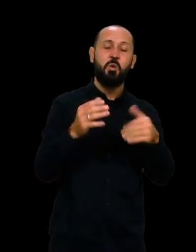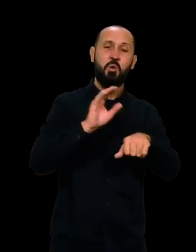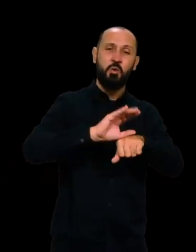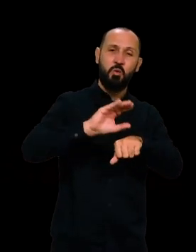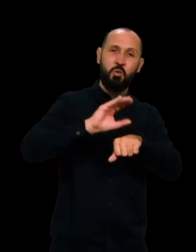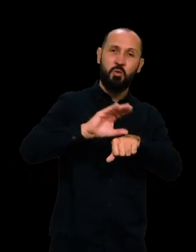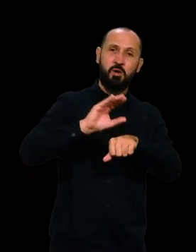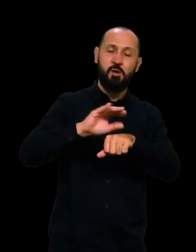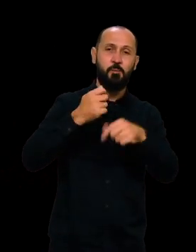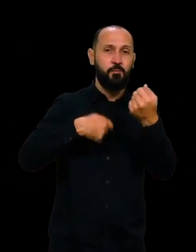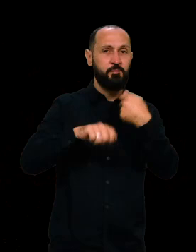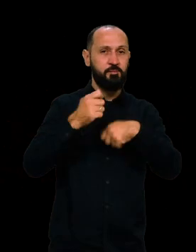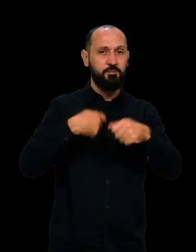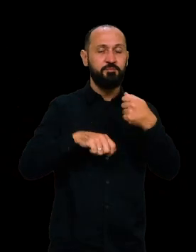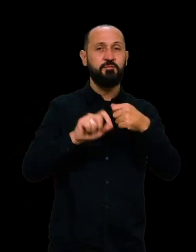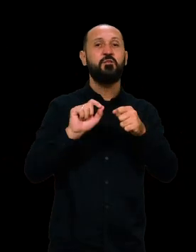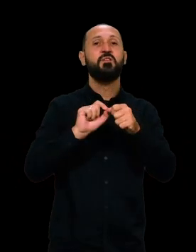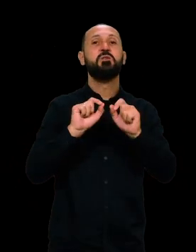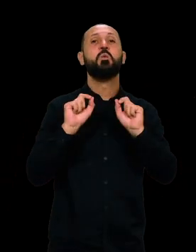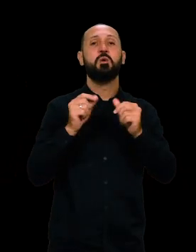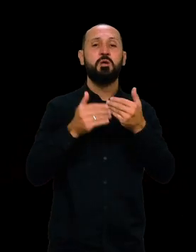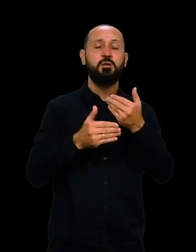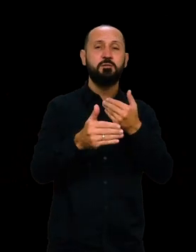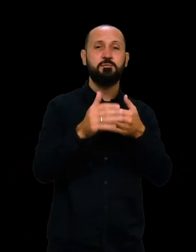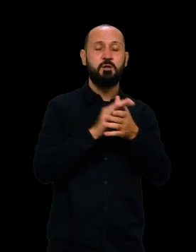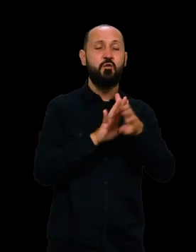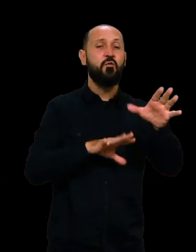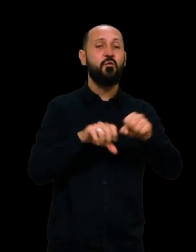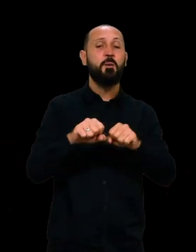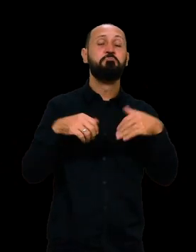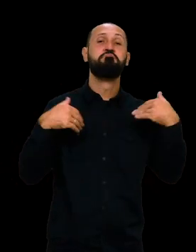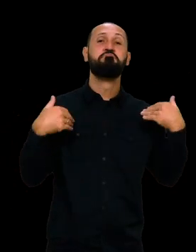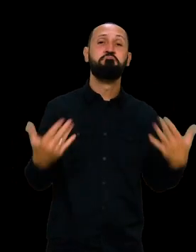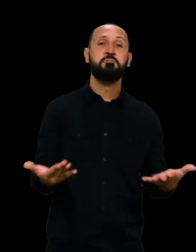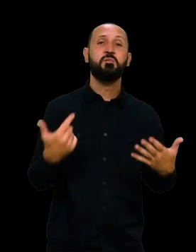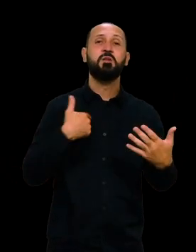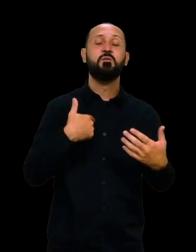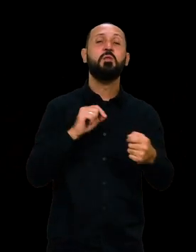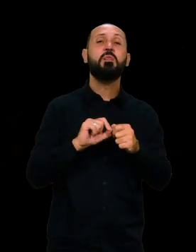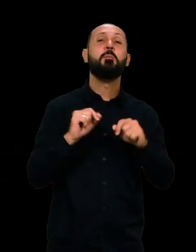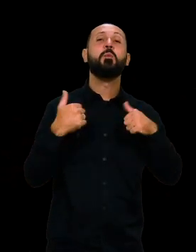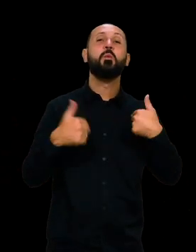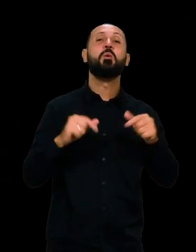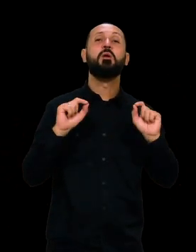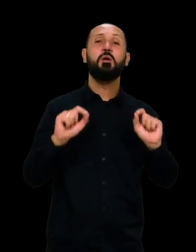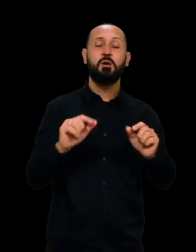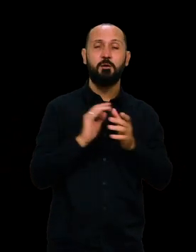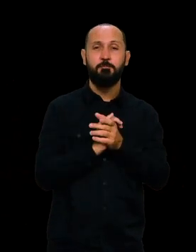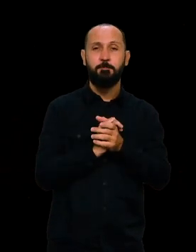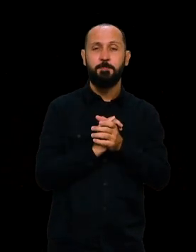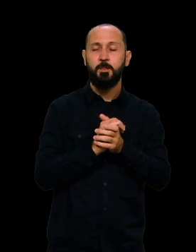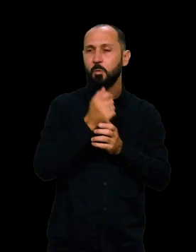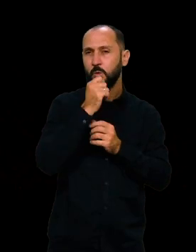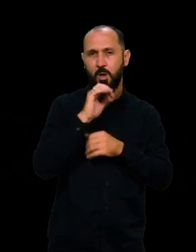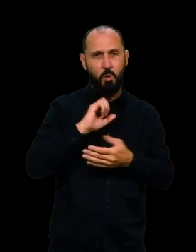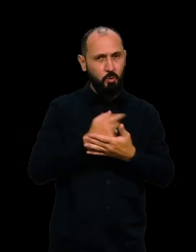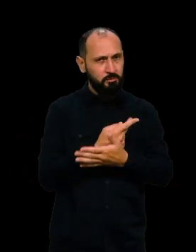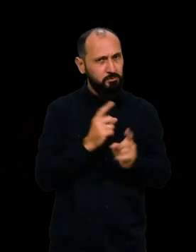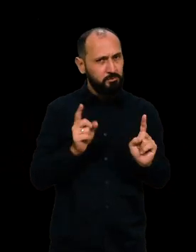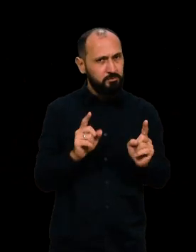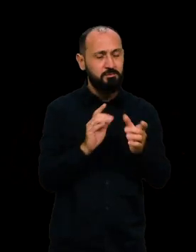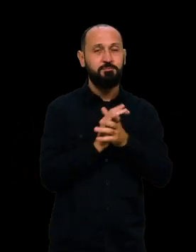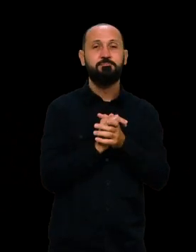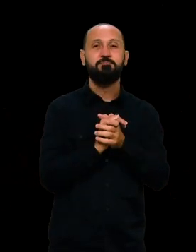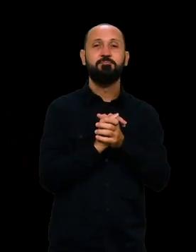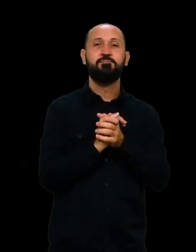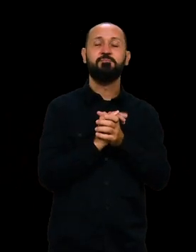finalizado o curso de administração, o que vamos fazer, né? Você formei, e daí, né? O que eu vou fazer da vida, né? Todo